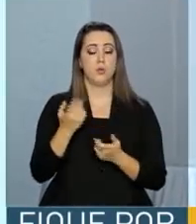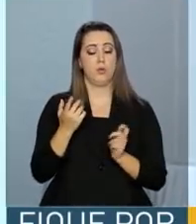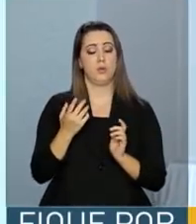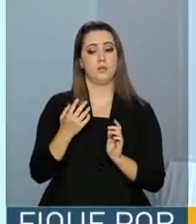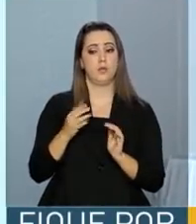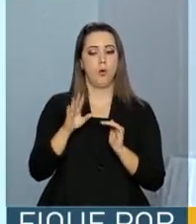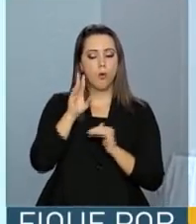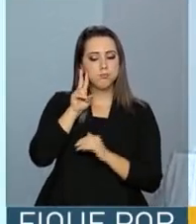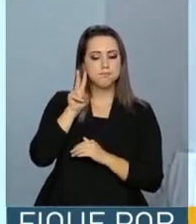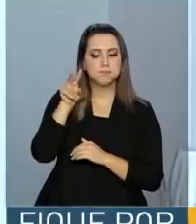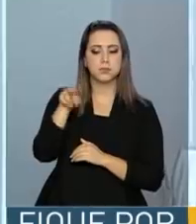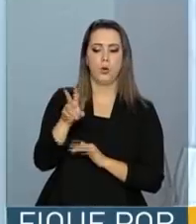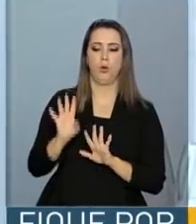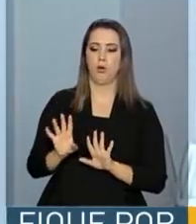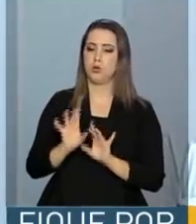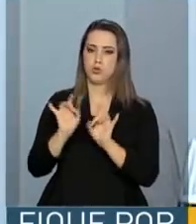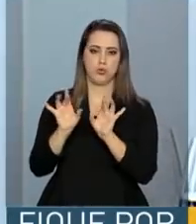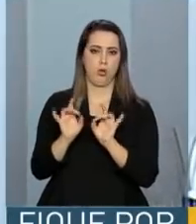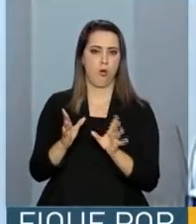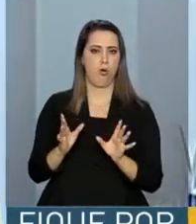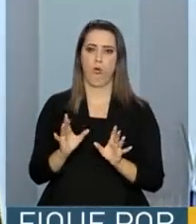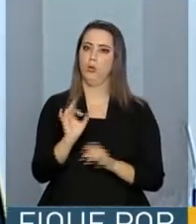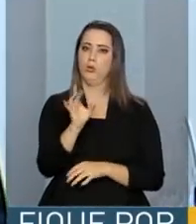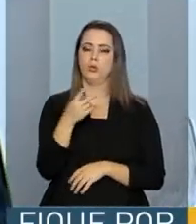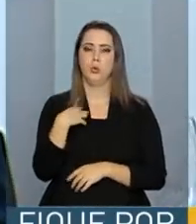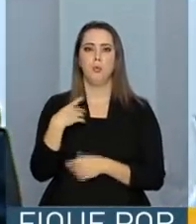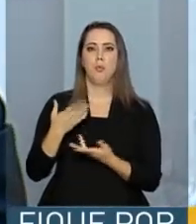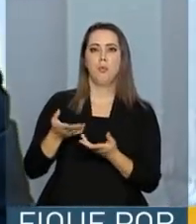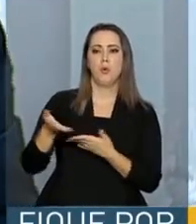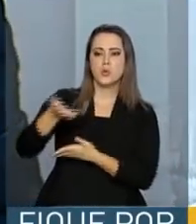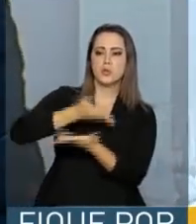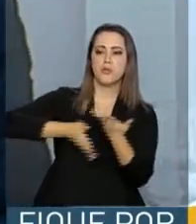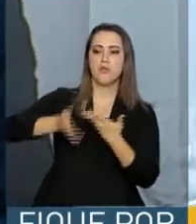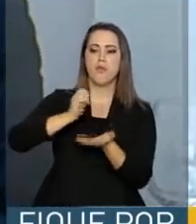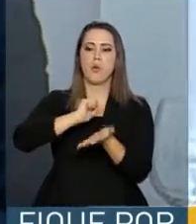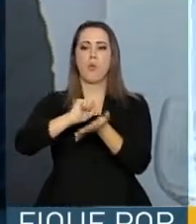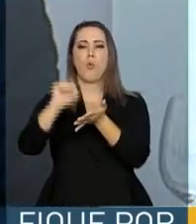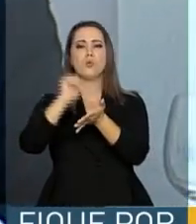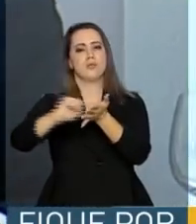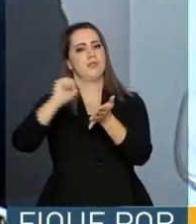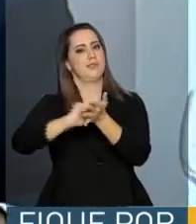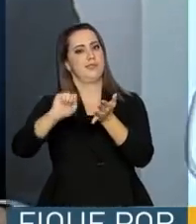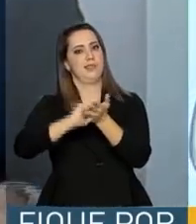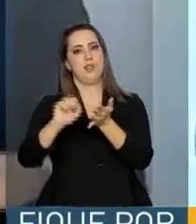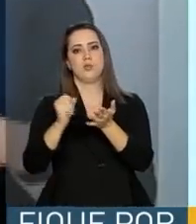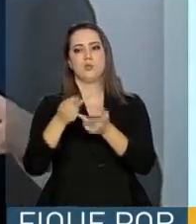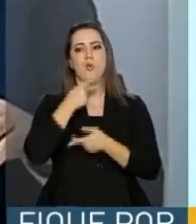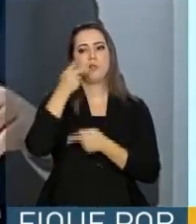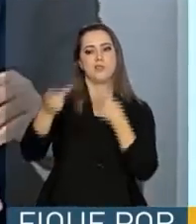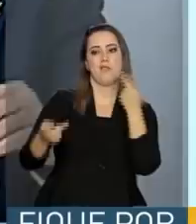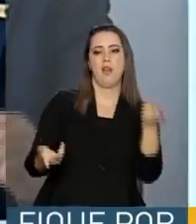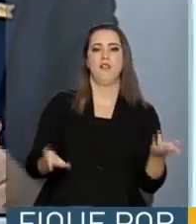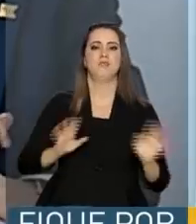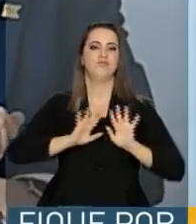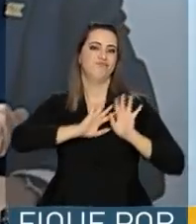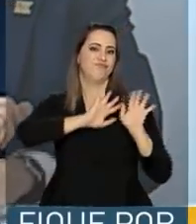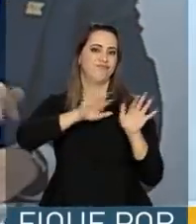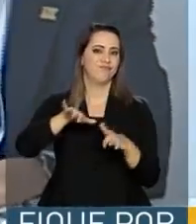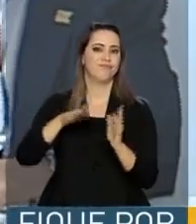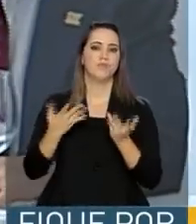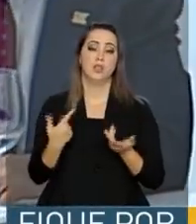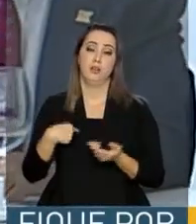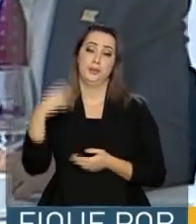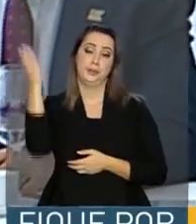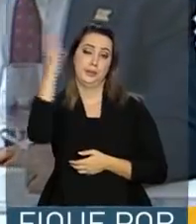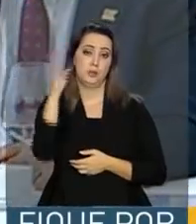com os acontecimentos 10 com as falas nem com os inscritos porque se você desenvolver com as falas escritas aqui no